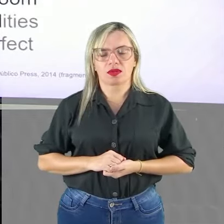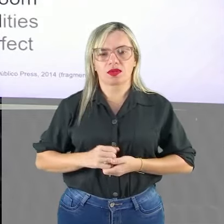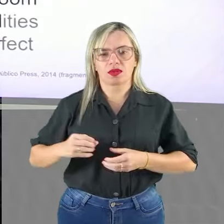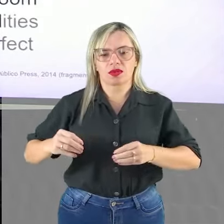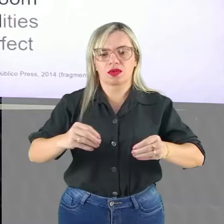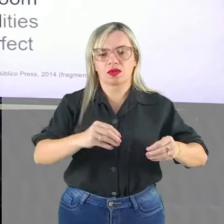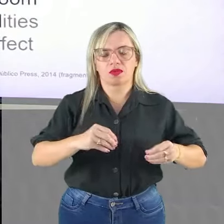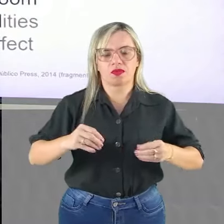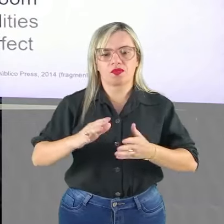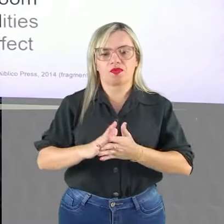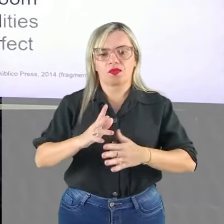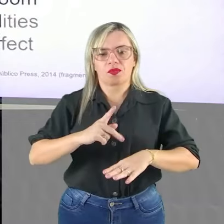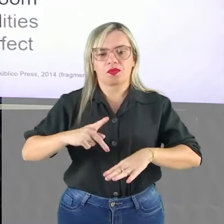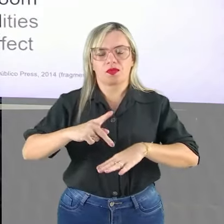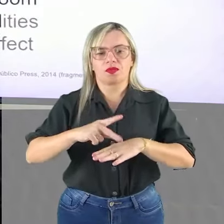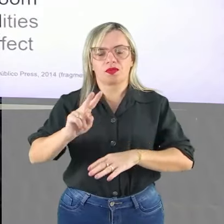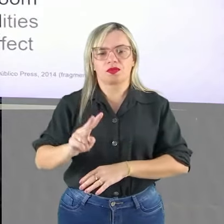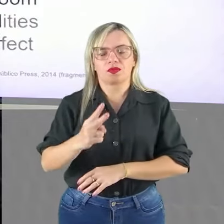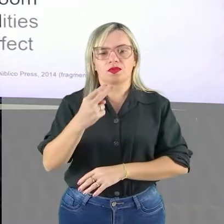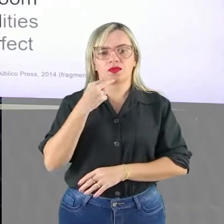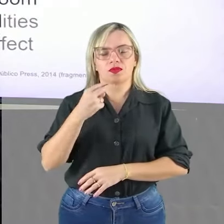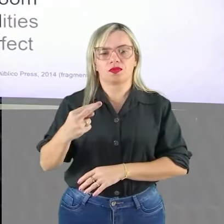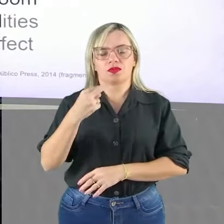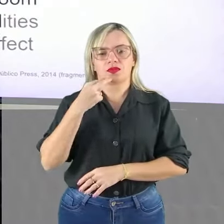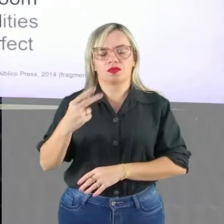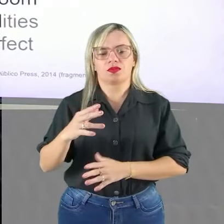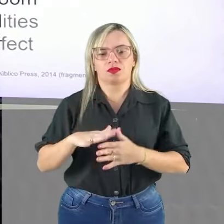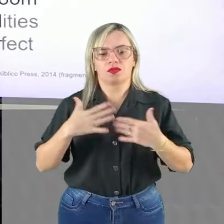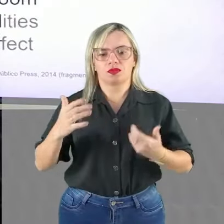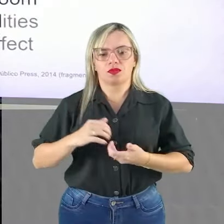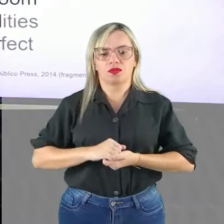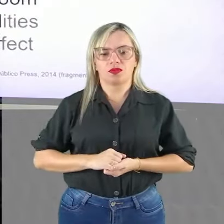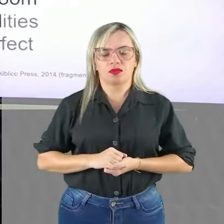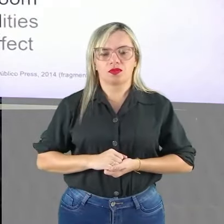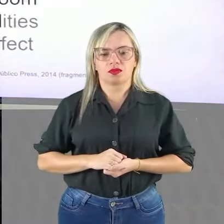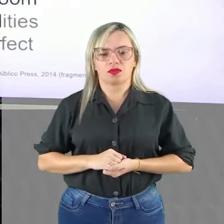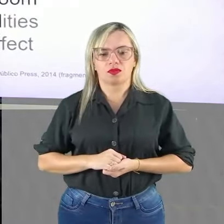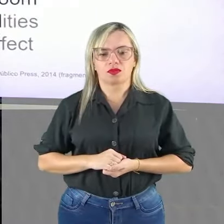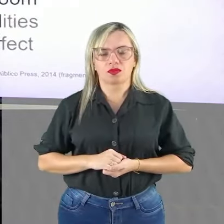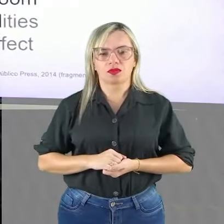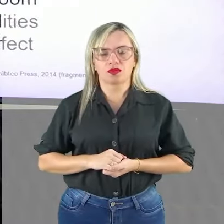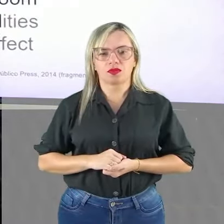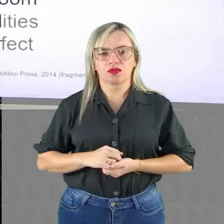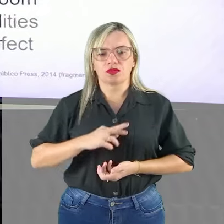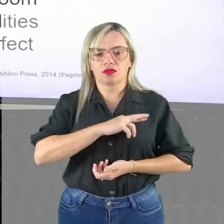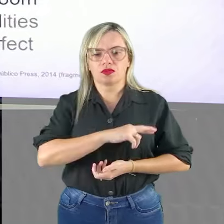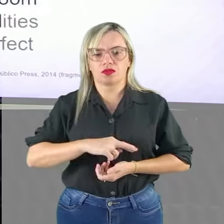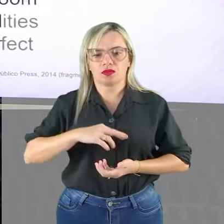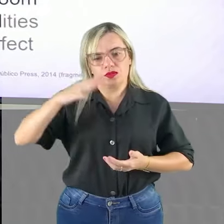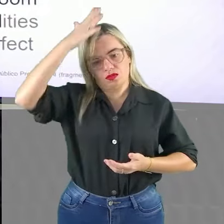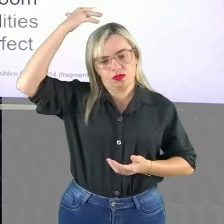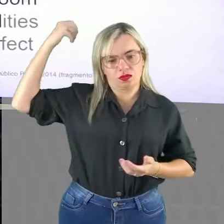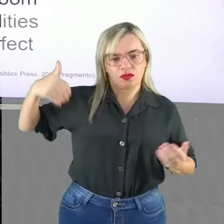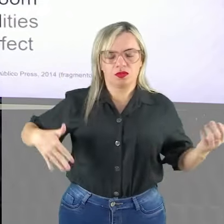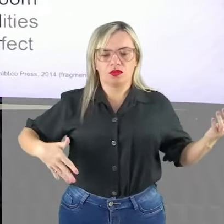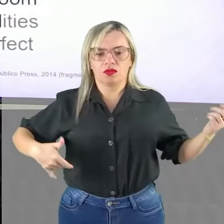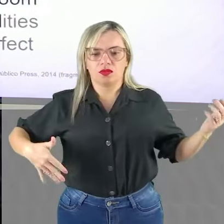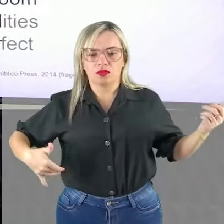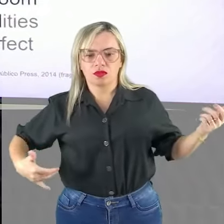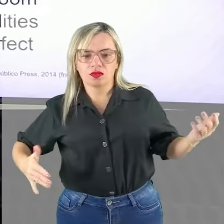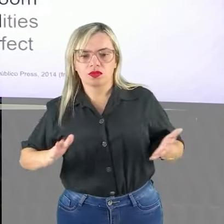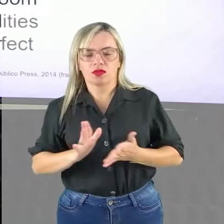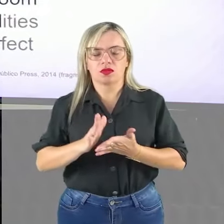território de duas línguas tá las novelas mexicanas Então os romances mexicanos aqui ele começa também falar